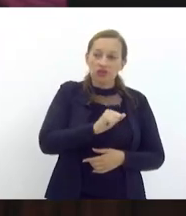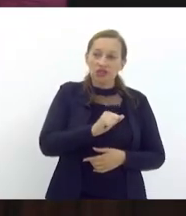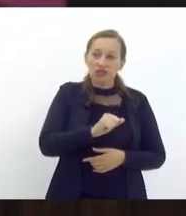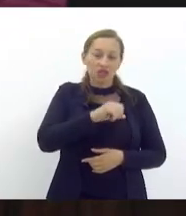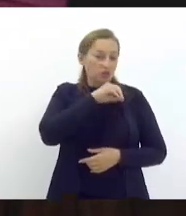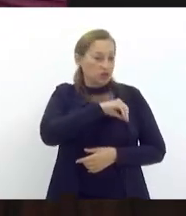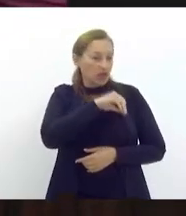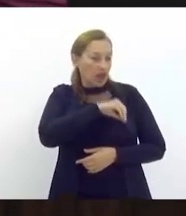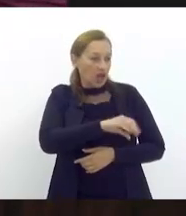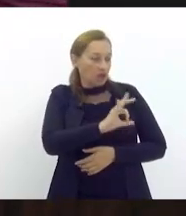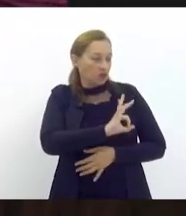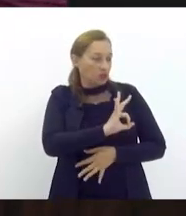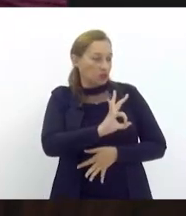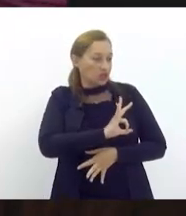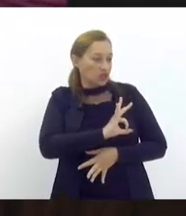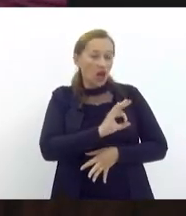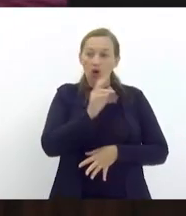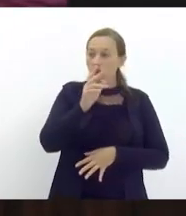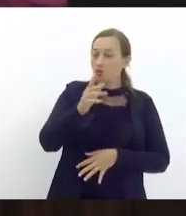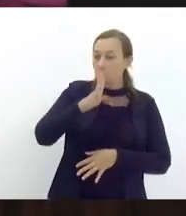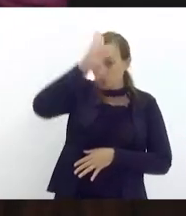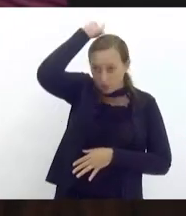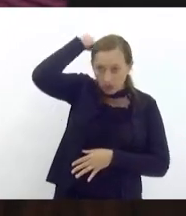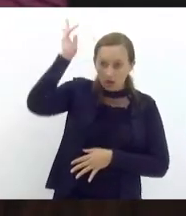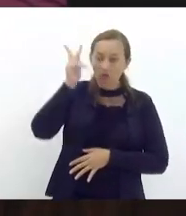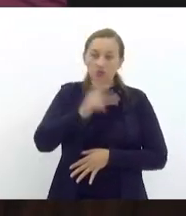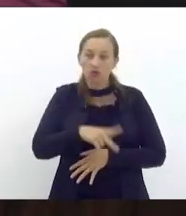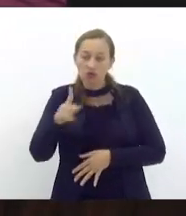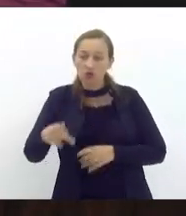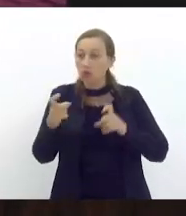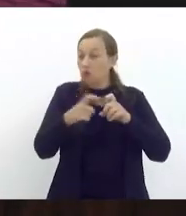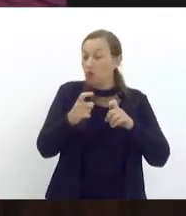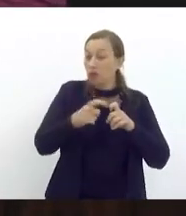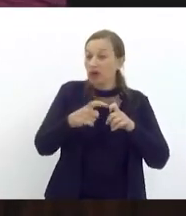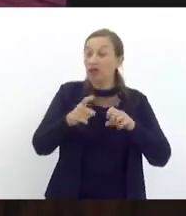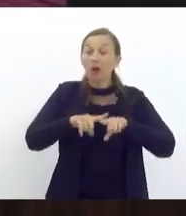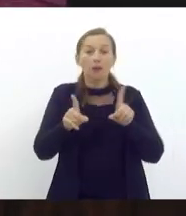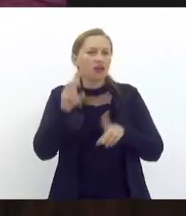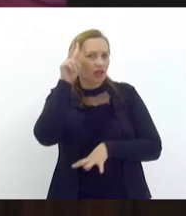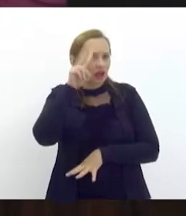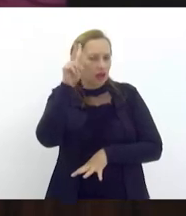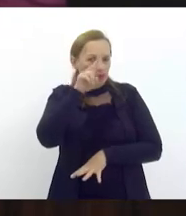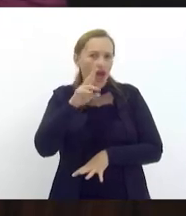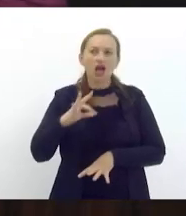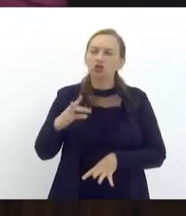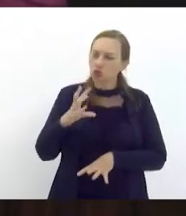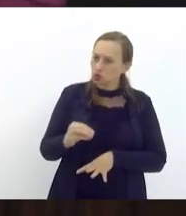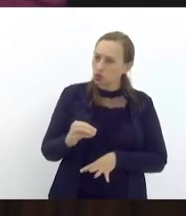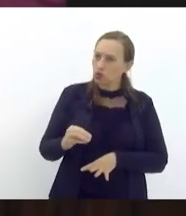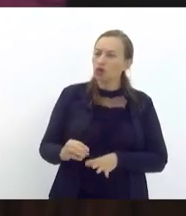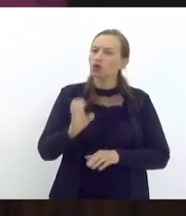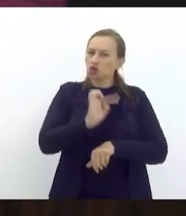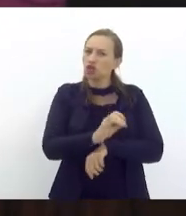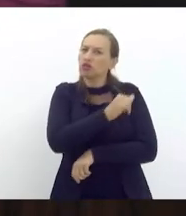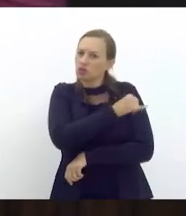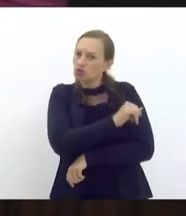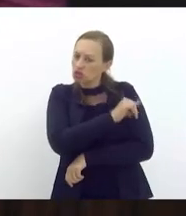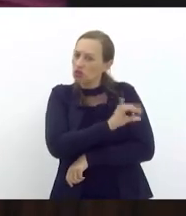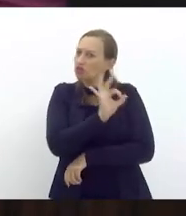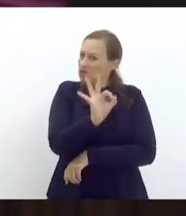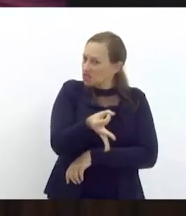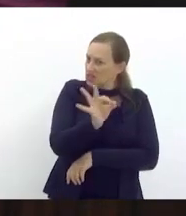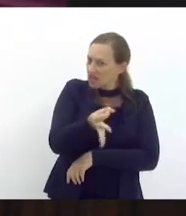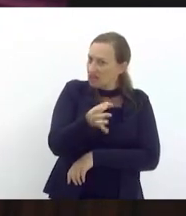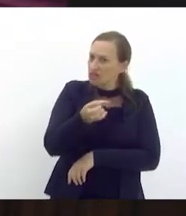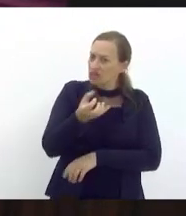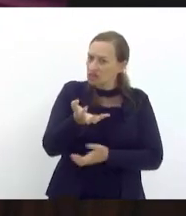para o bombeiro para o professor para o médico mas a gente tem que lembrar repito acima de tudo o estado do Rio de Janeiro de fato